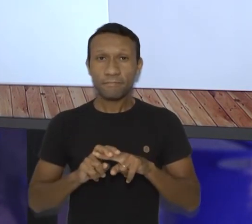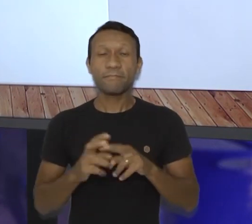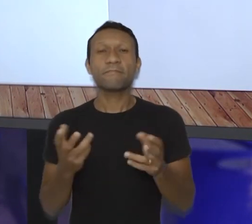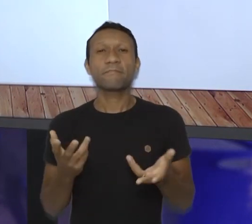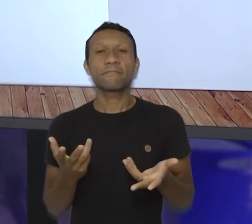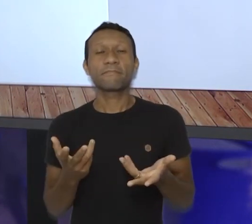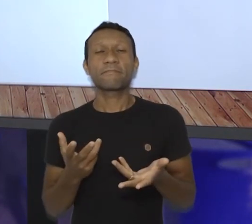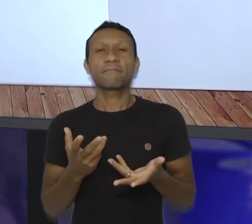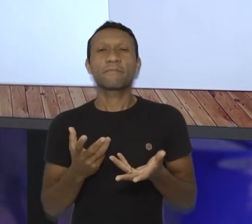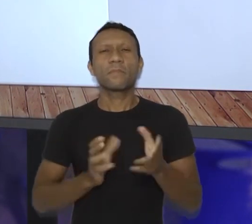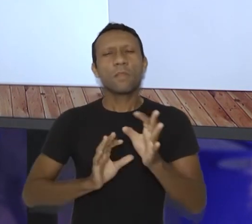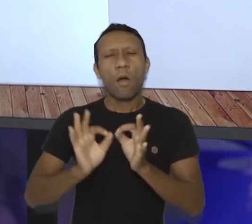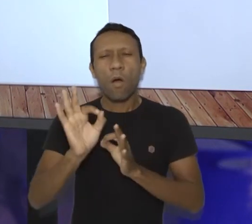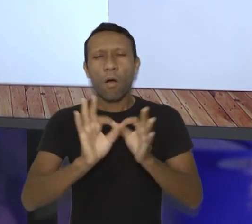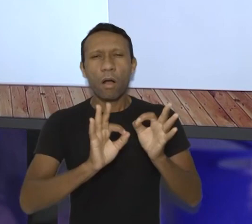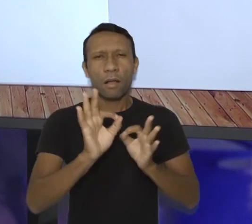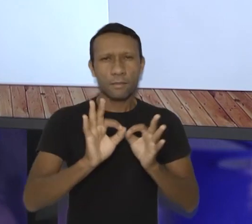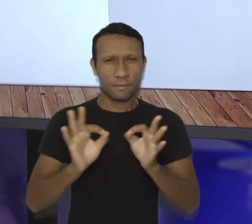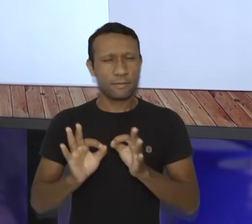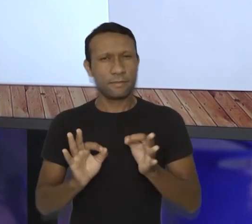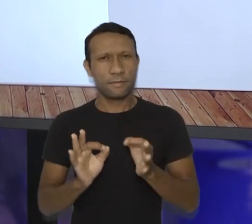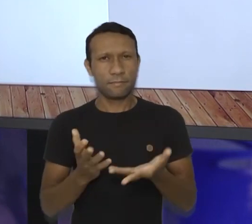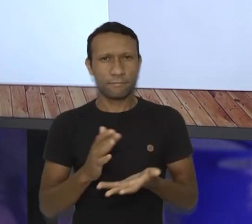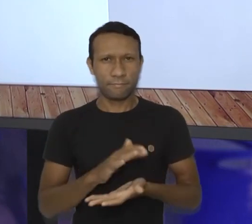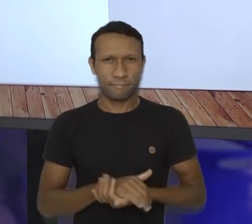nessa ordem inversa.